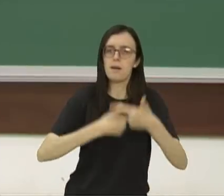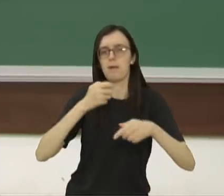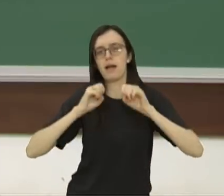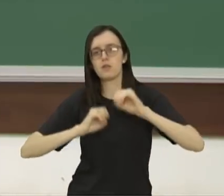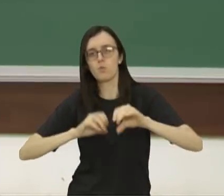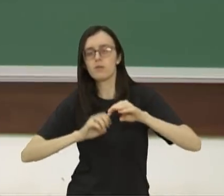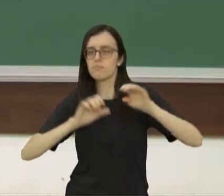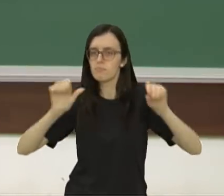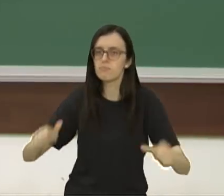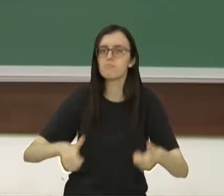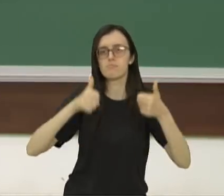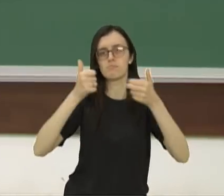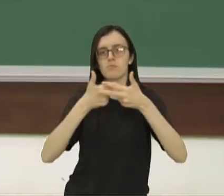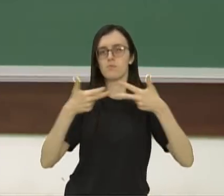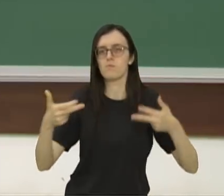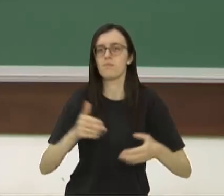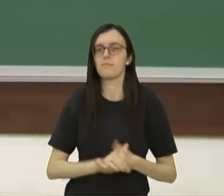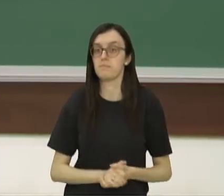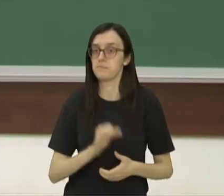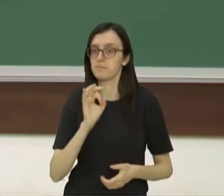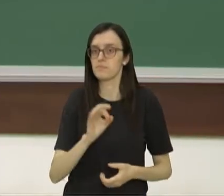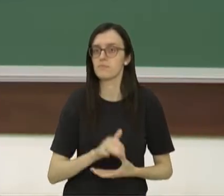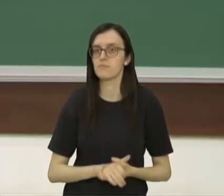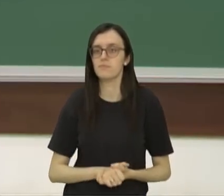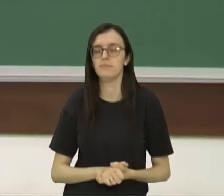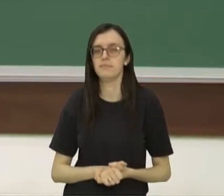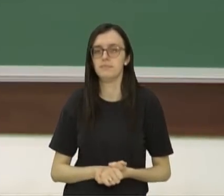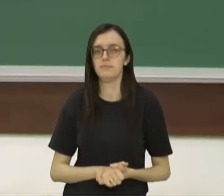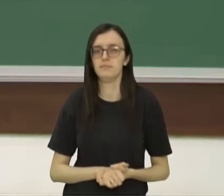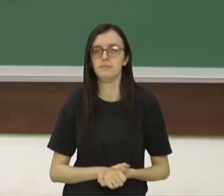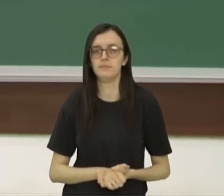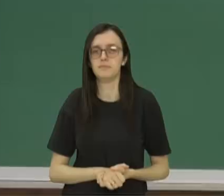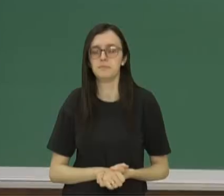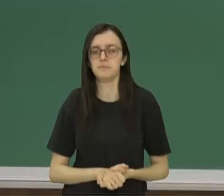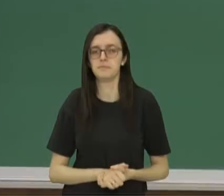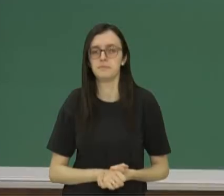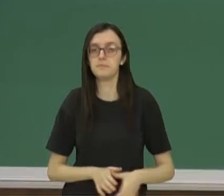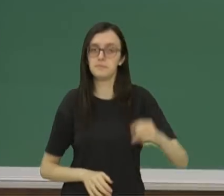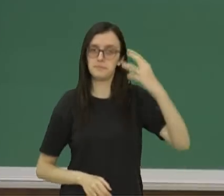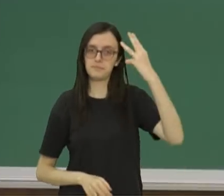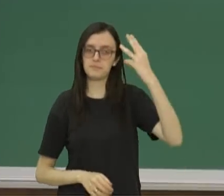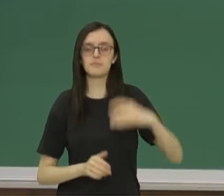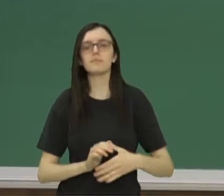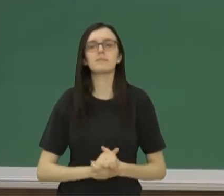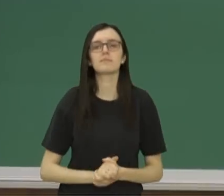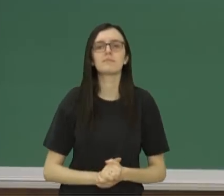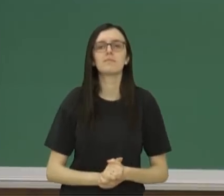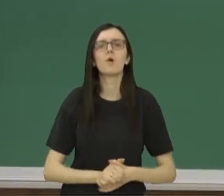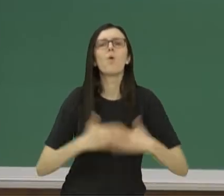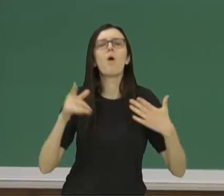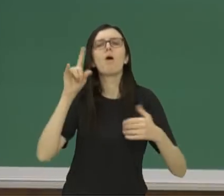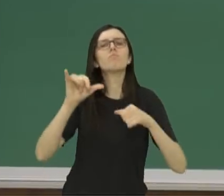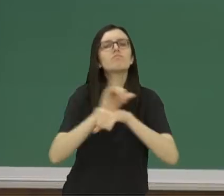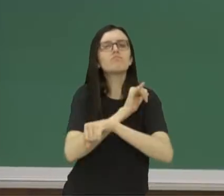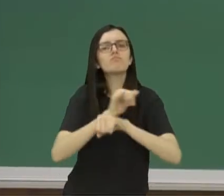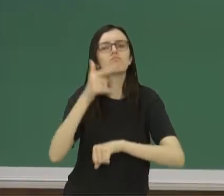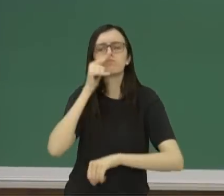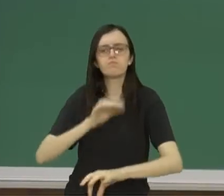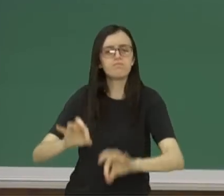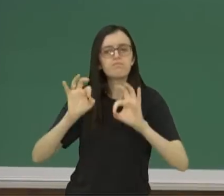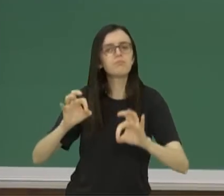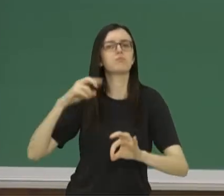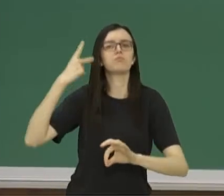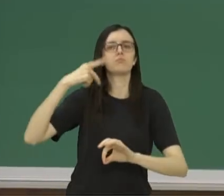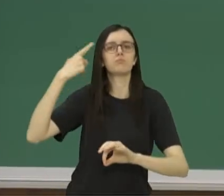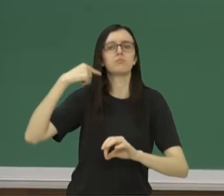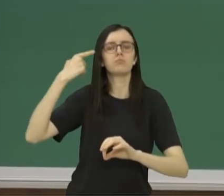educação, melhorando essas condições, certo? Então, vamos lá. 3. Quais são os instrumentos para efetivar essa